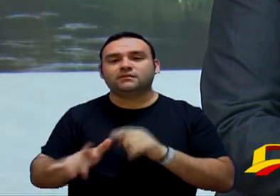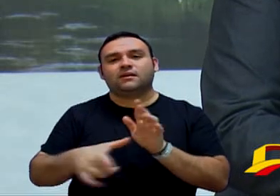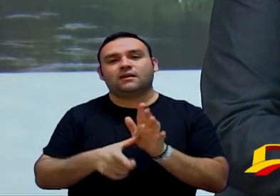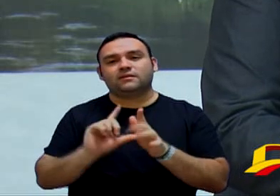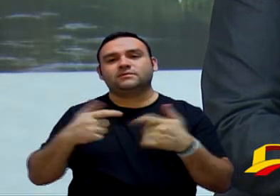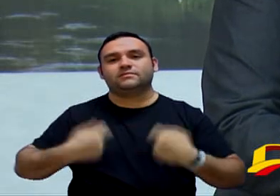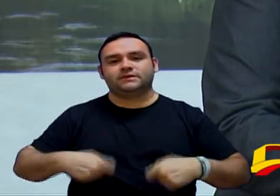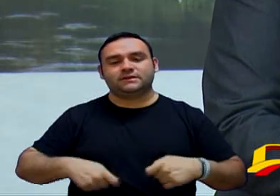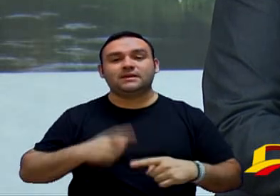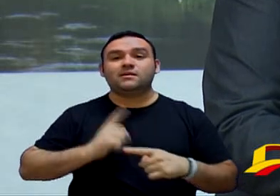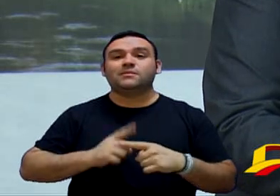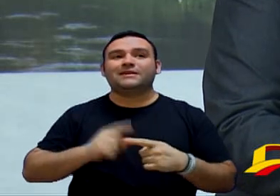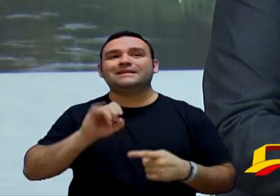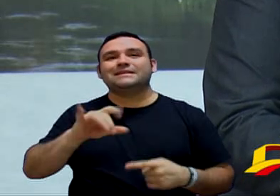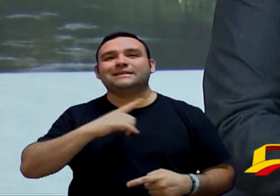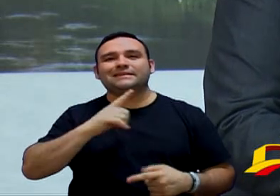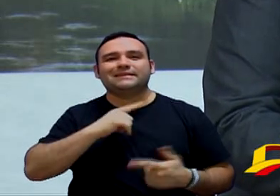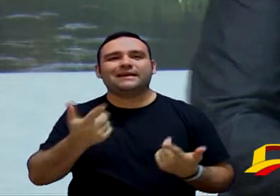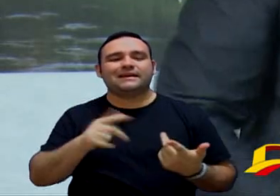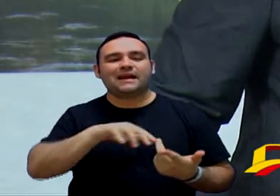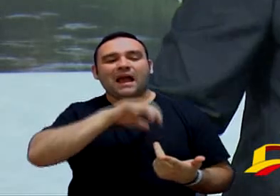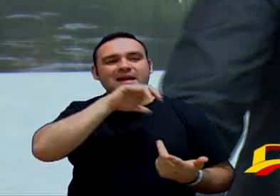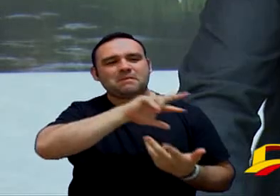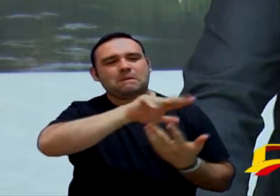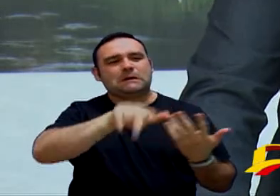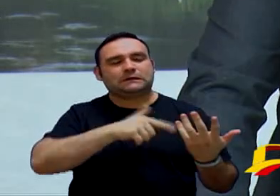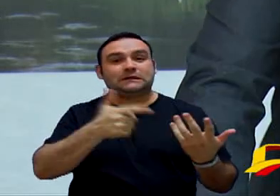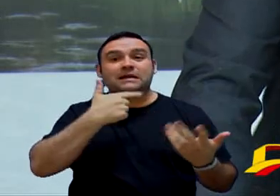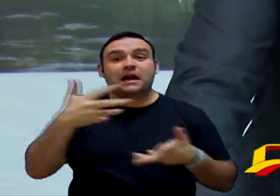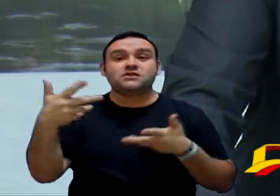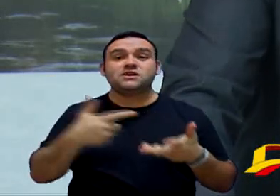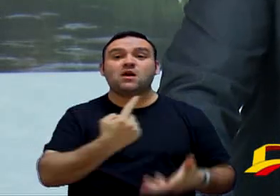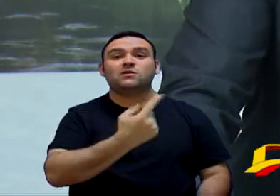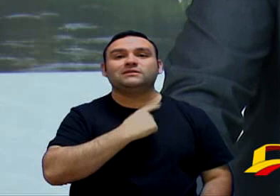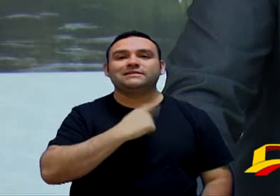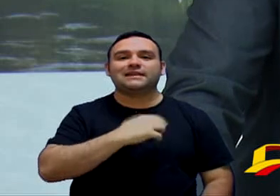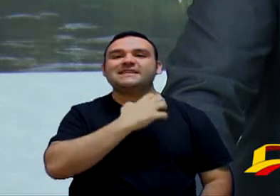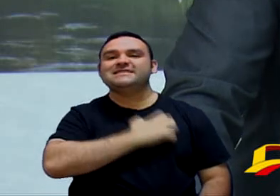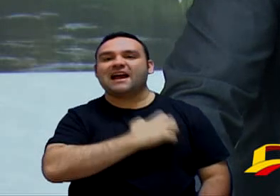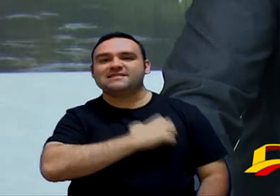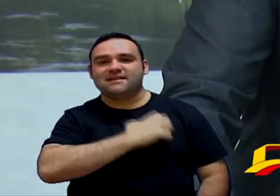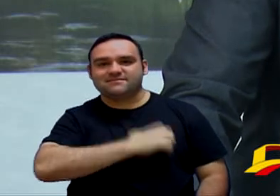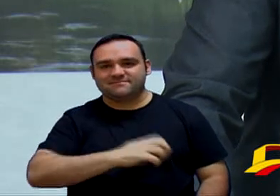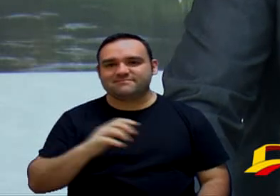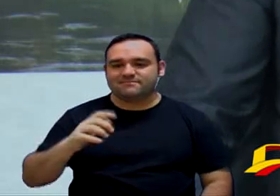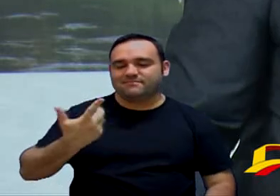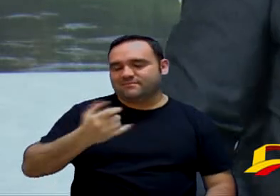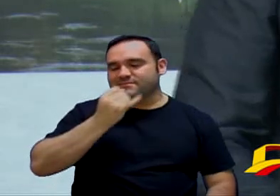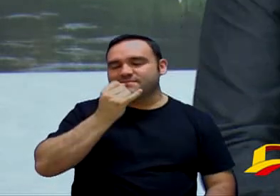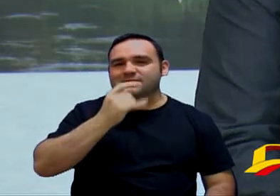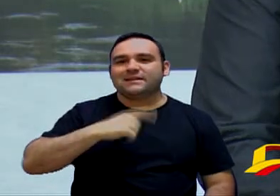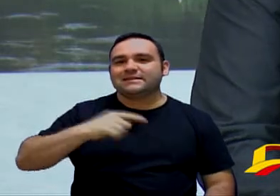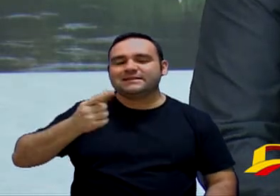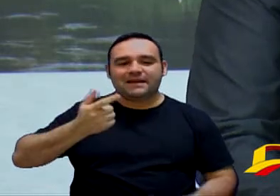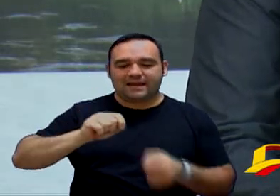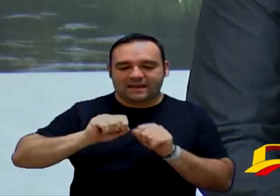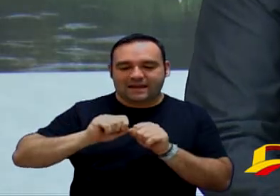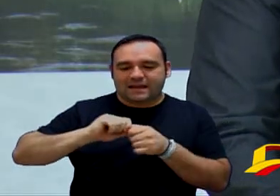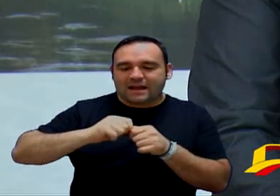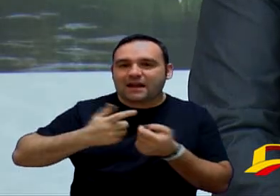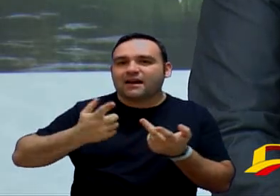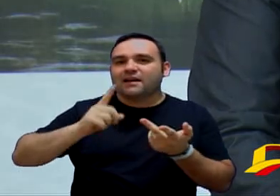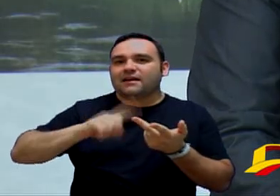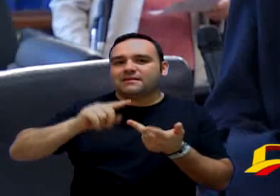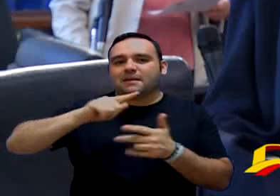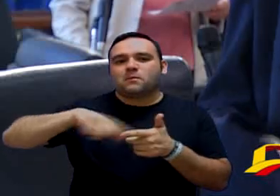antes então se tiver vários animais lá chegar um um sarna por exemplo com piolho chegar um